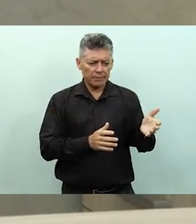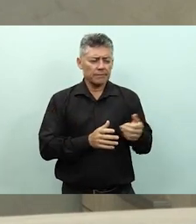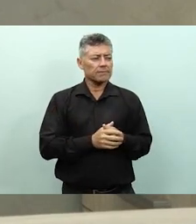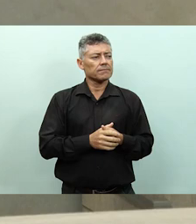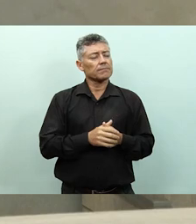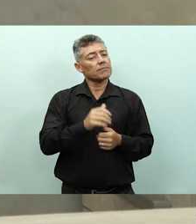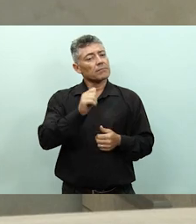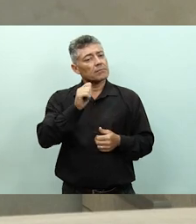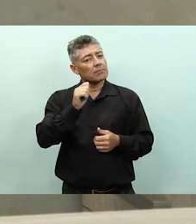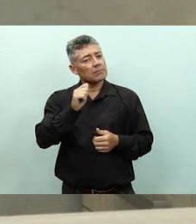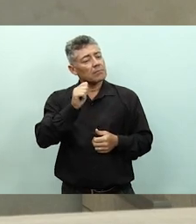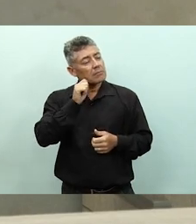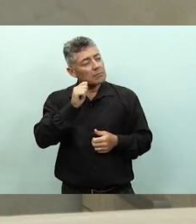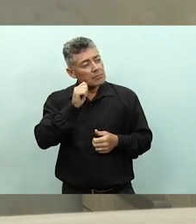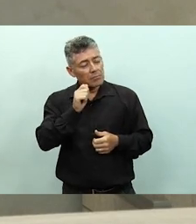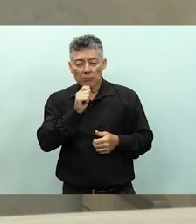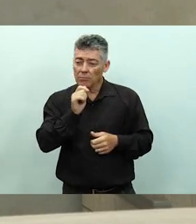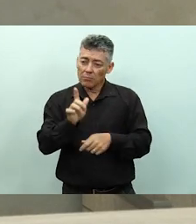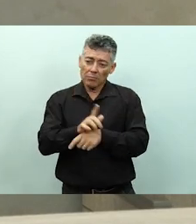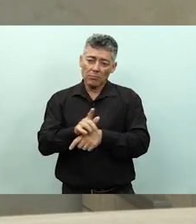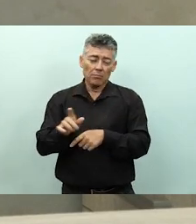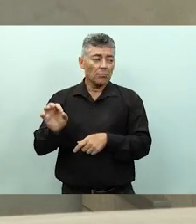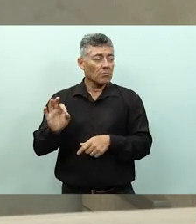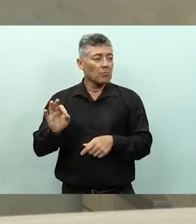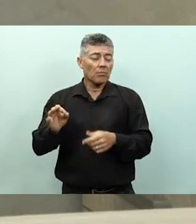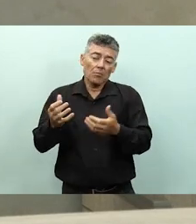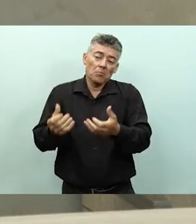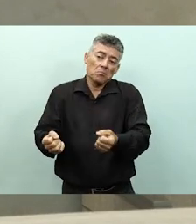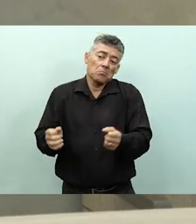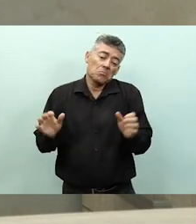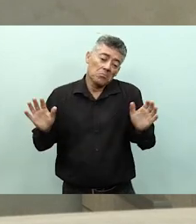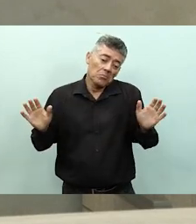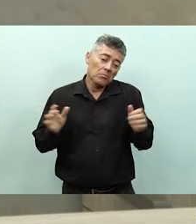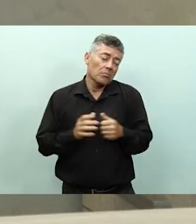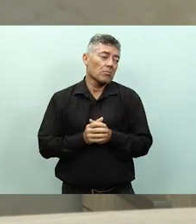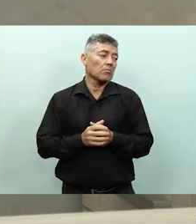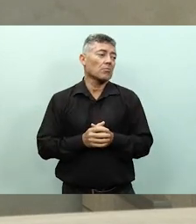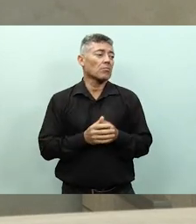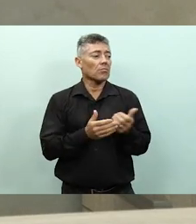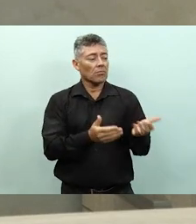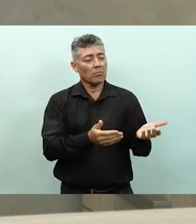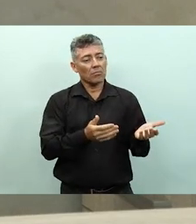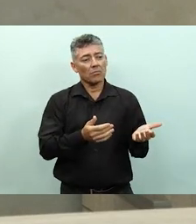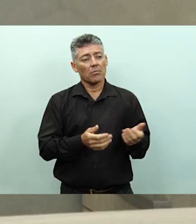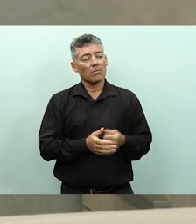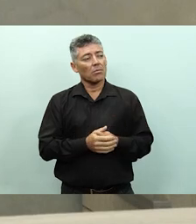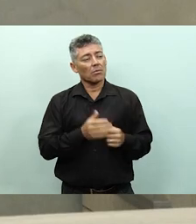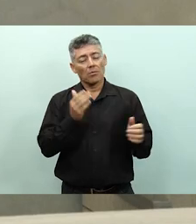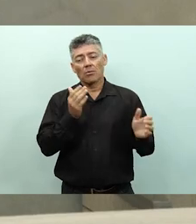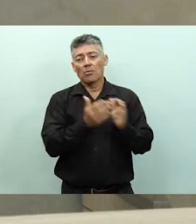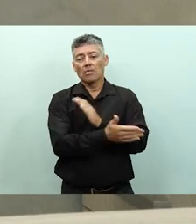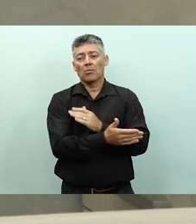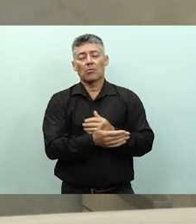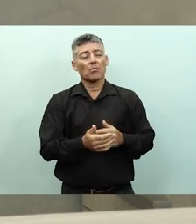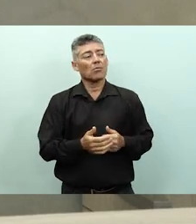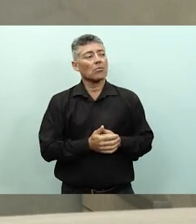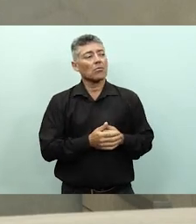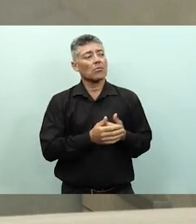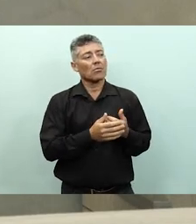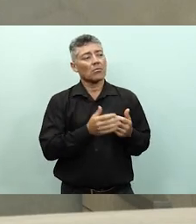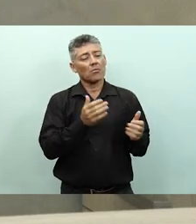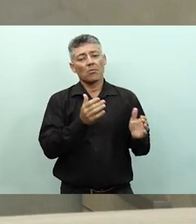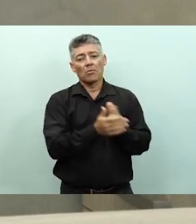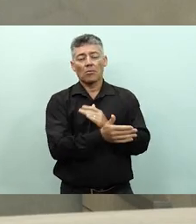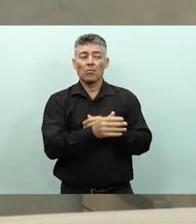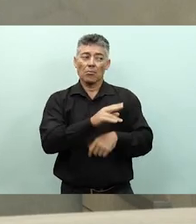e Aldo não fez uma gestão que tenha sido muito aprovada. Então ele saiu com bastante desaprovação,